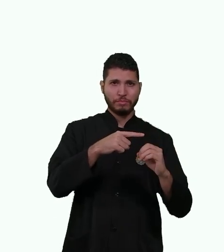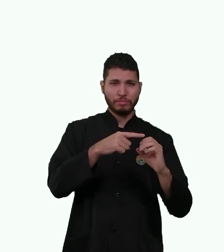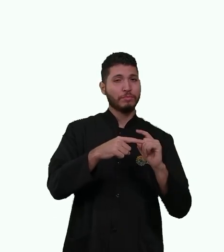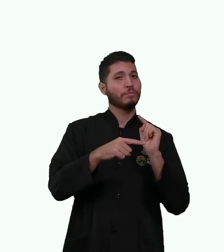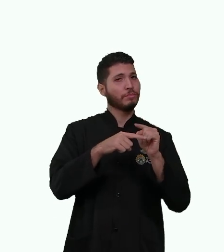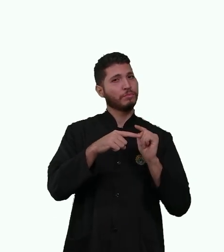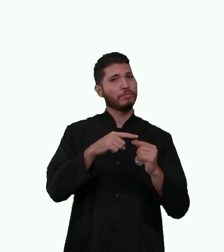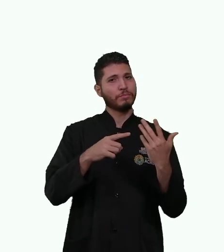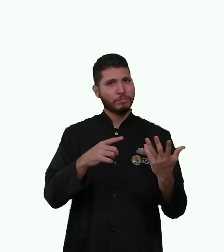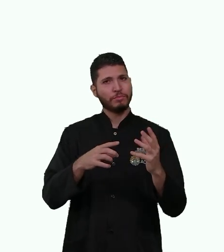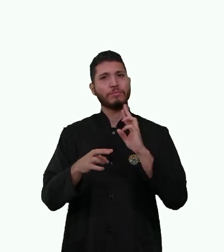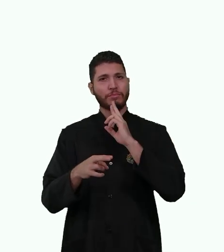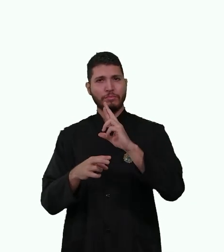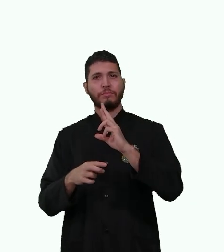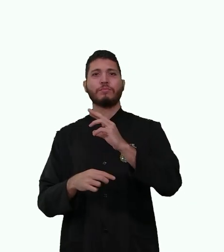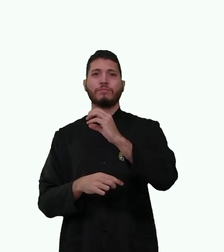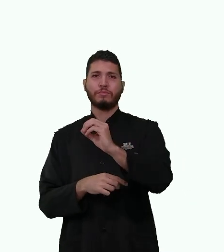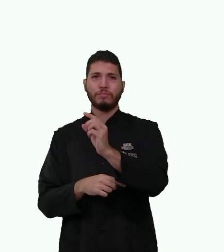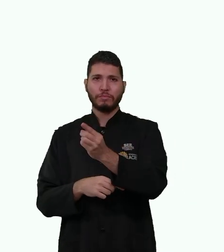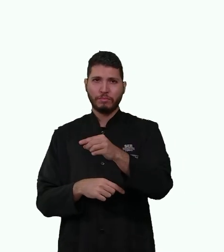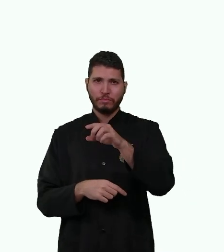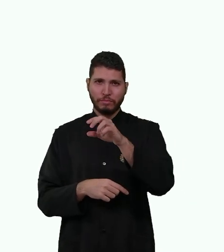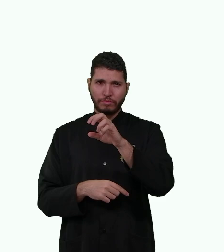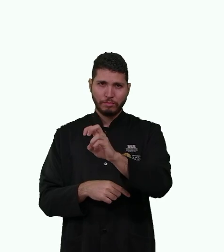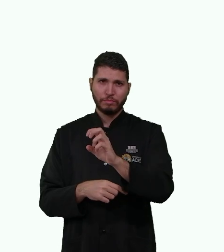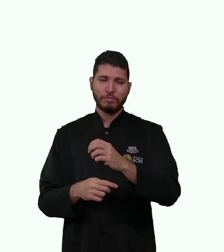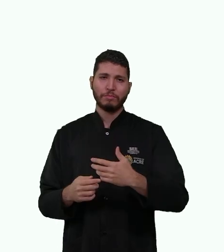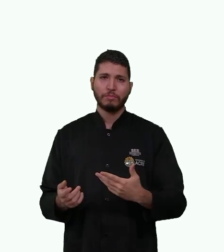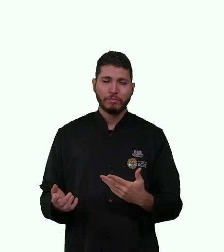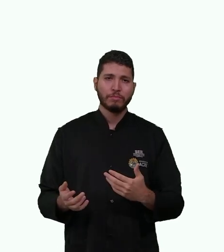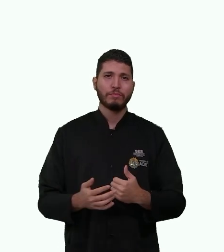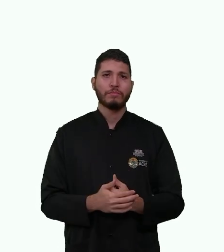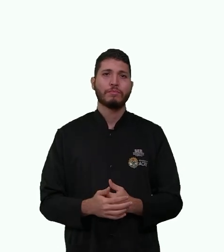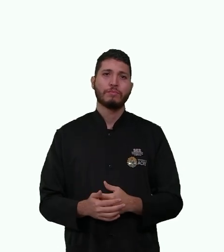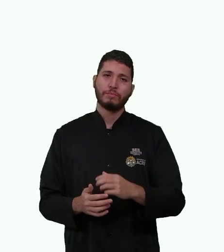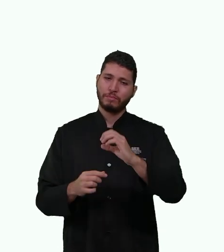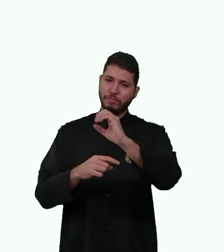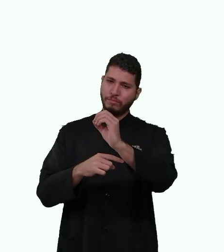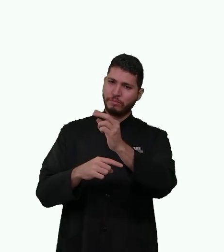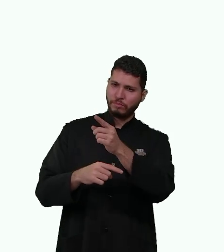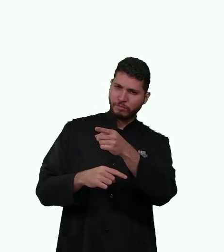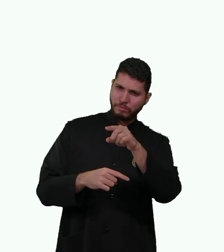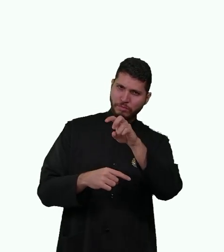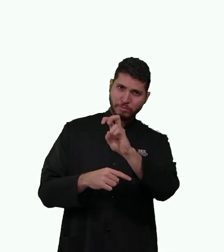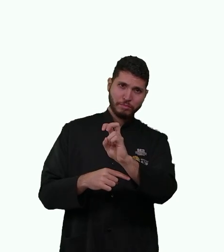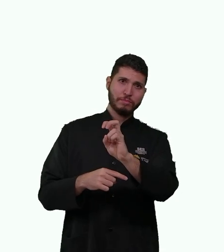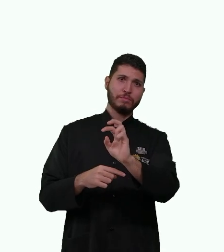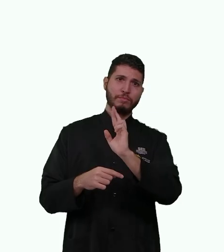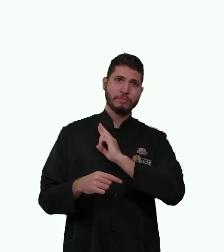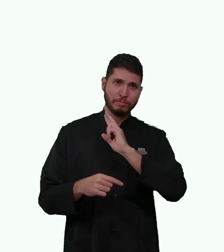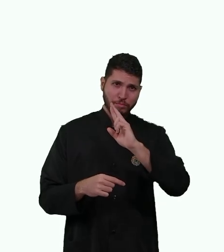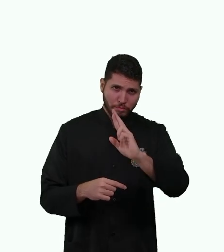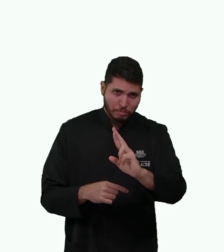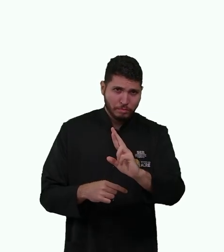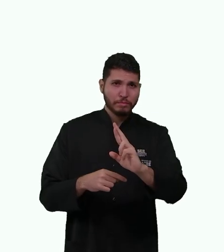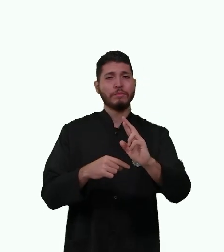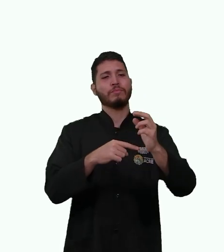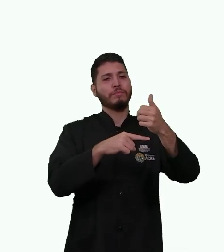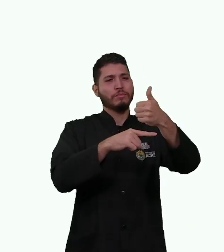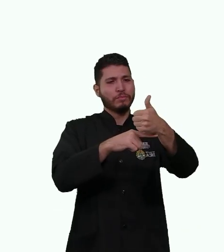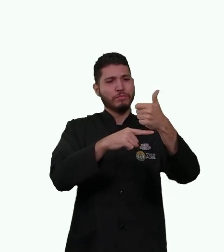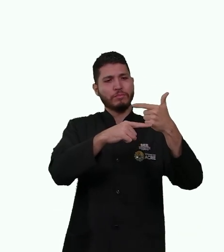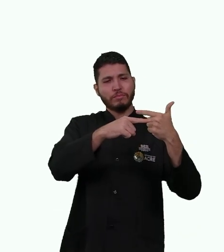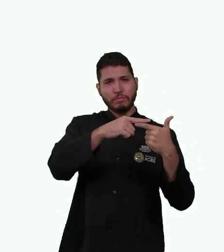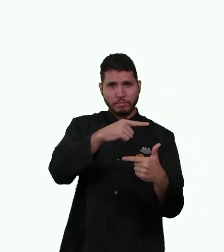de 50%, ela representa a metade de qualquer valor. Então, quando eu falo 50% de 100, isso